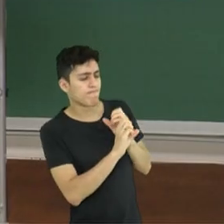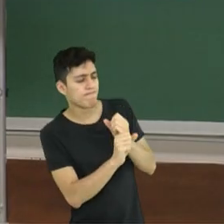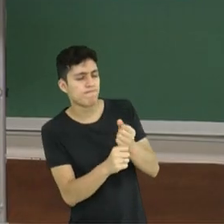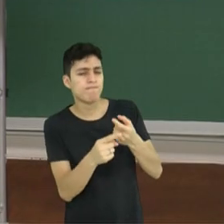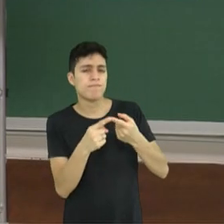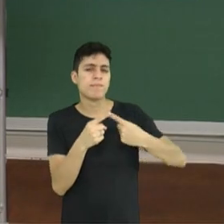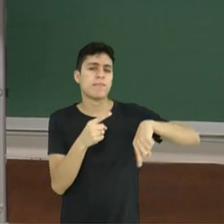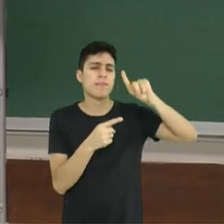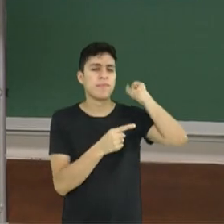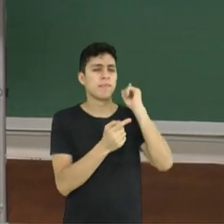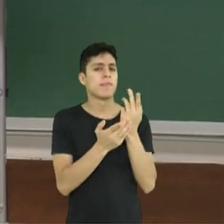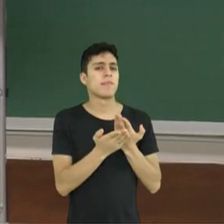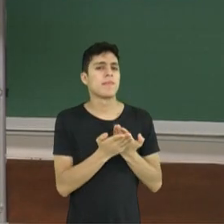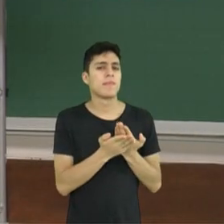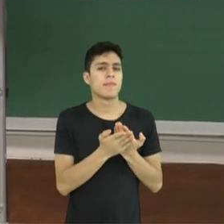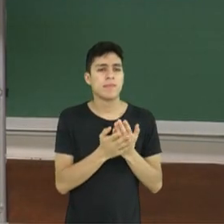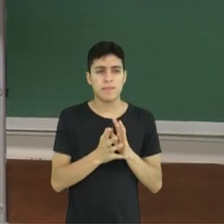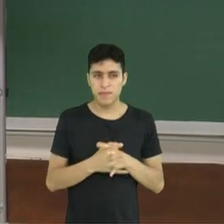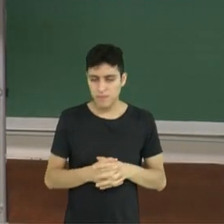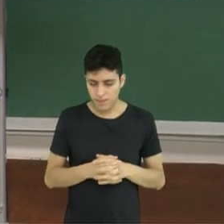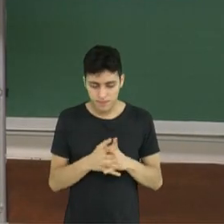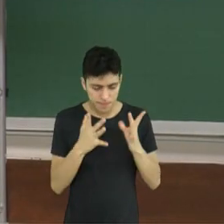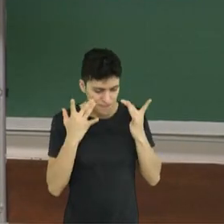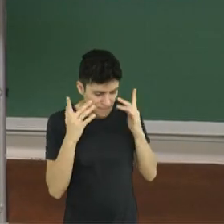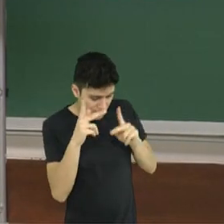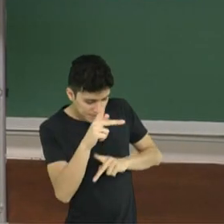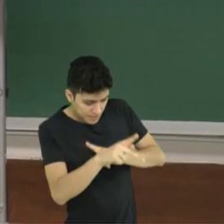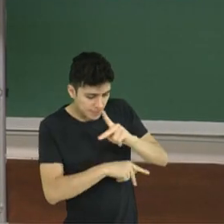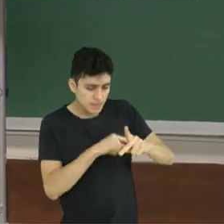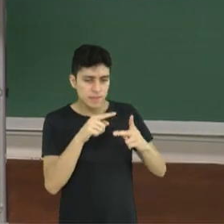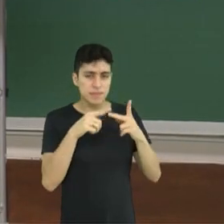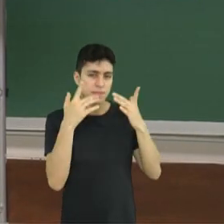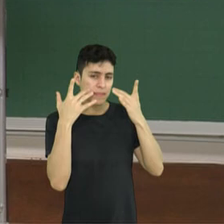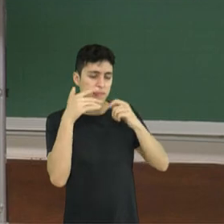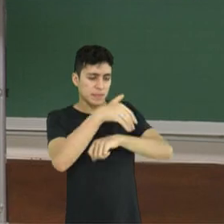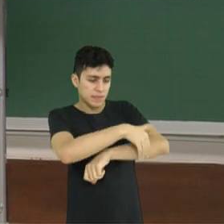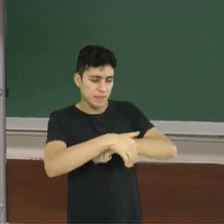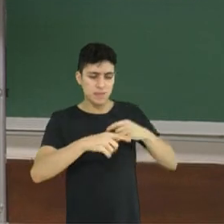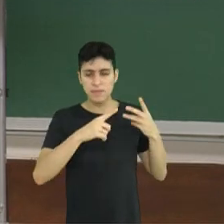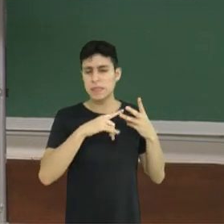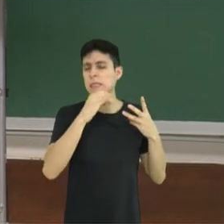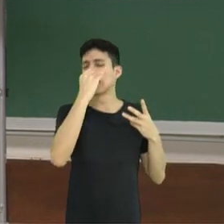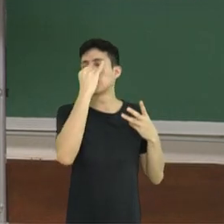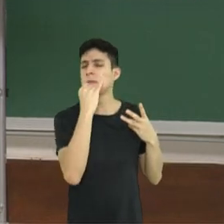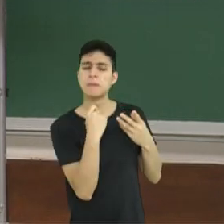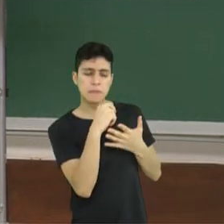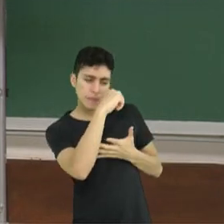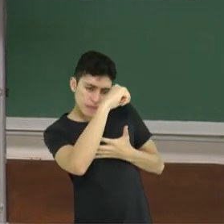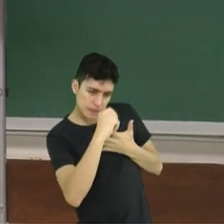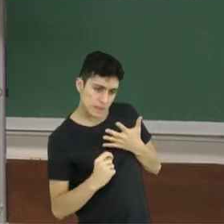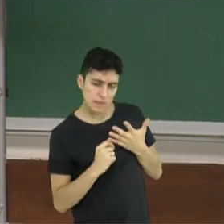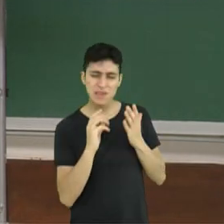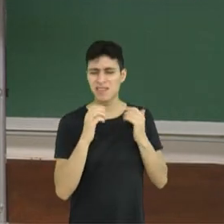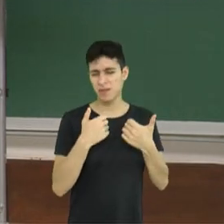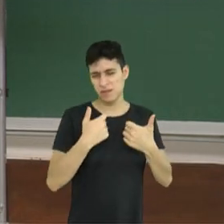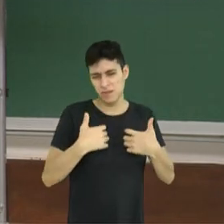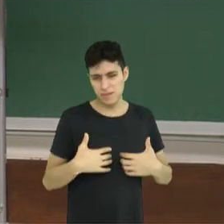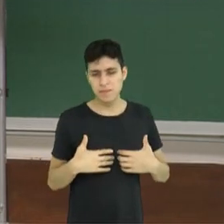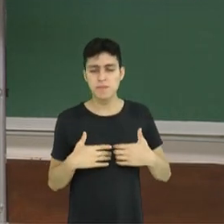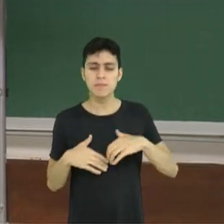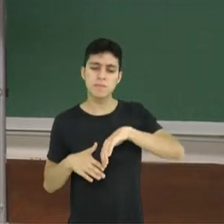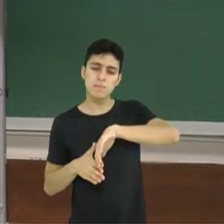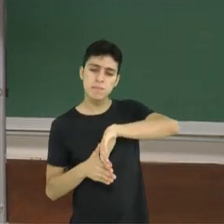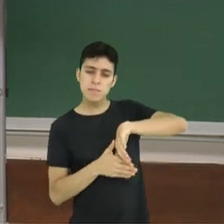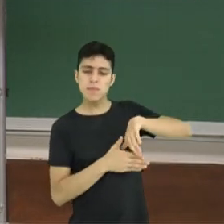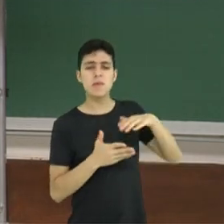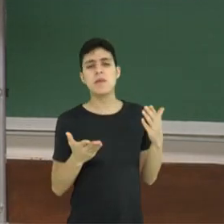passada o Teatro Popular de teatro de rua e os exemplos gente viu o acidente isso teatro de rua falou bastante e hoje a gente vai